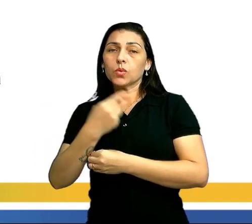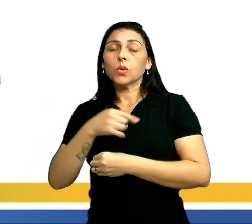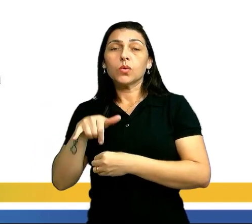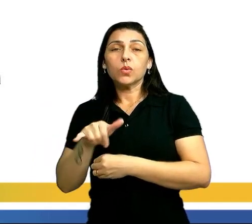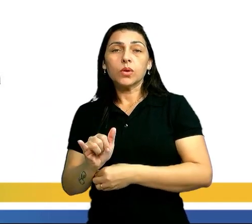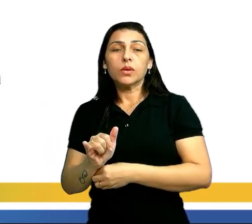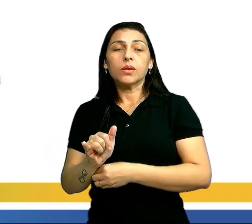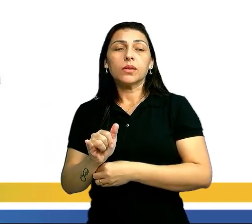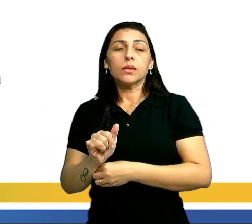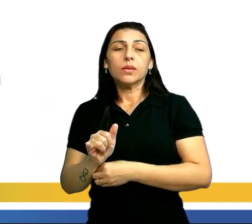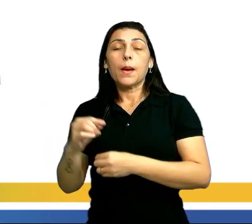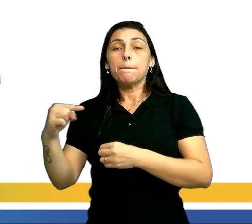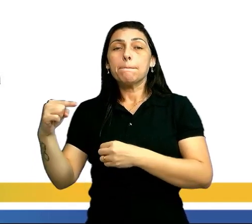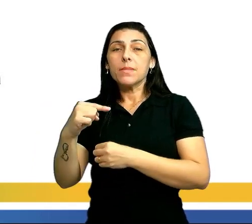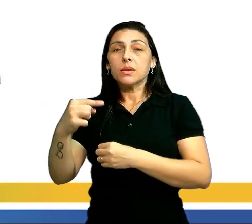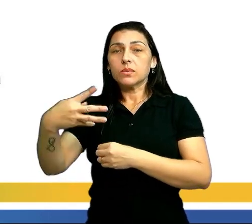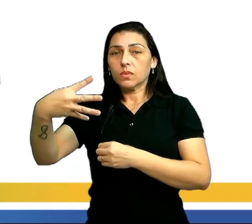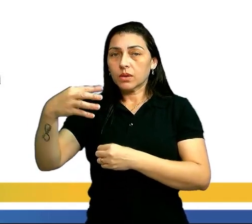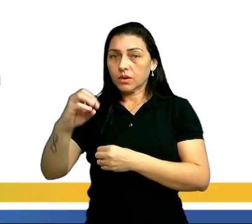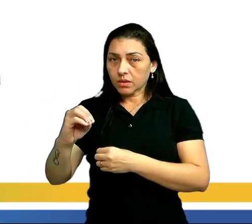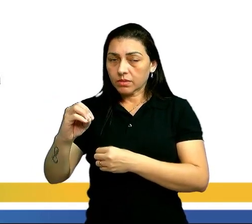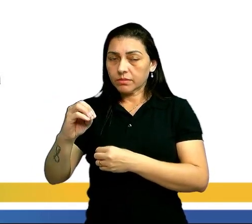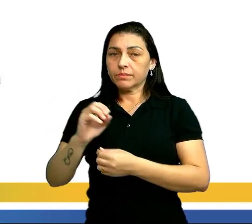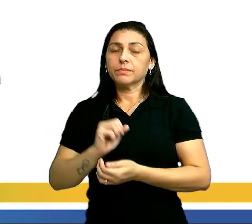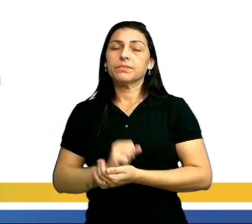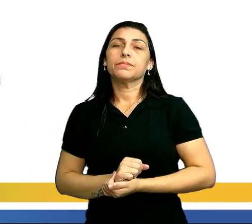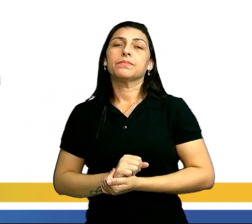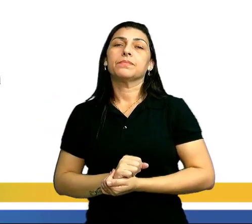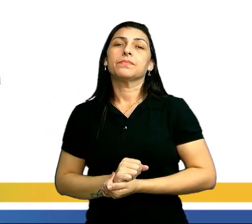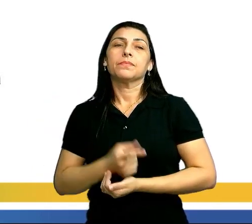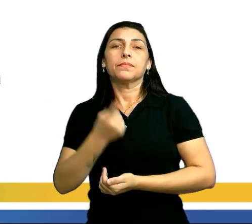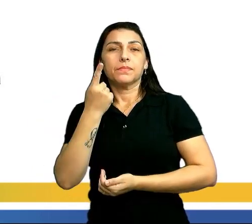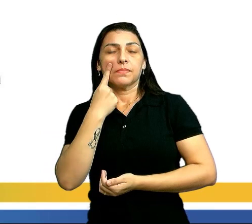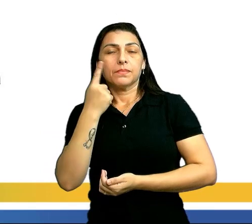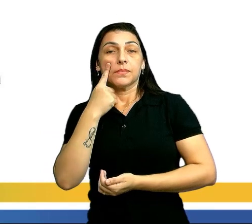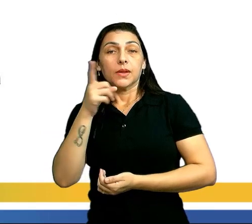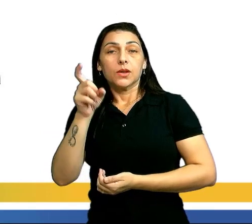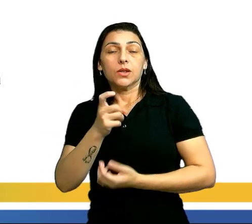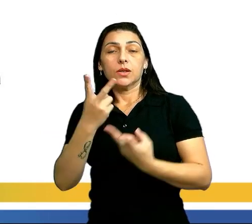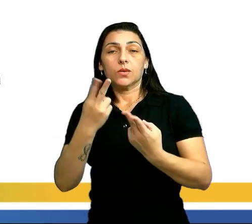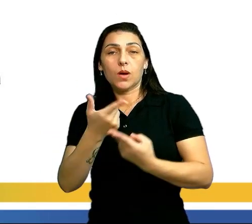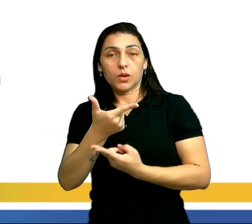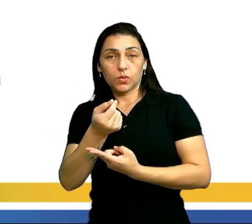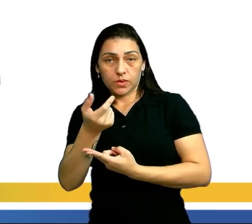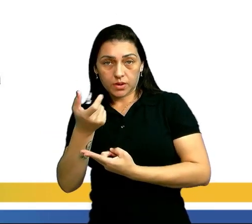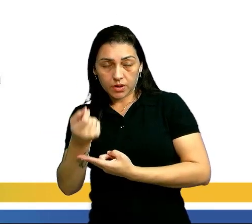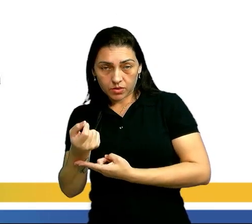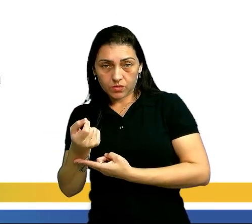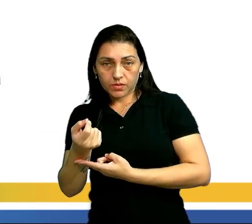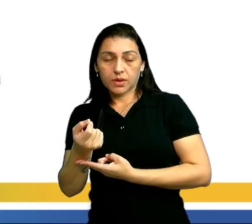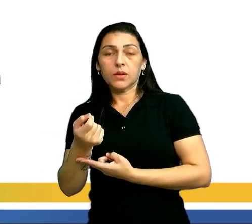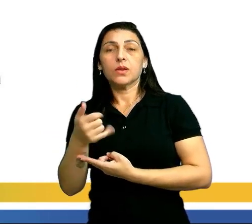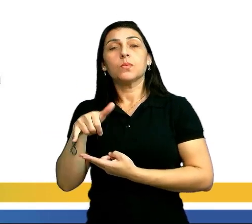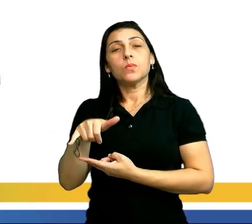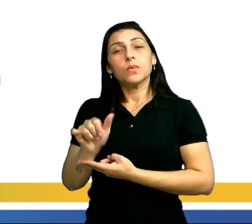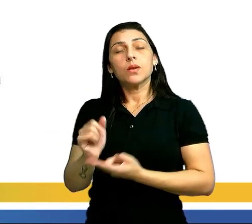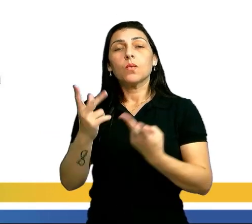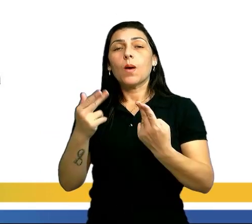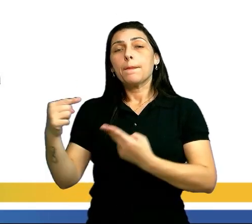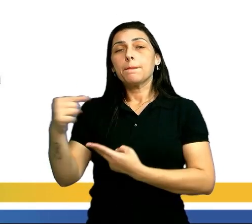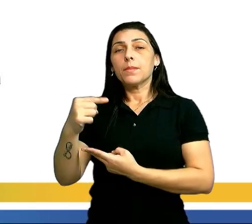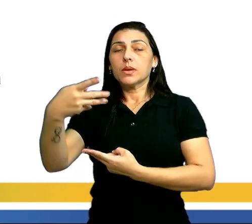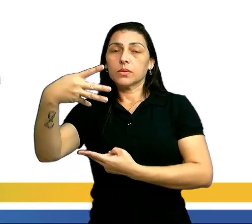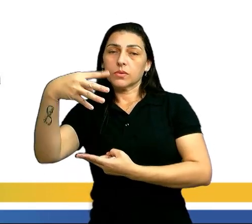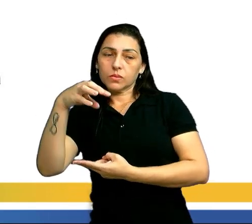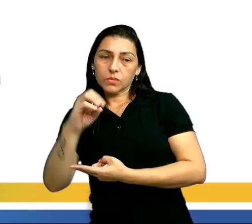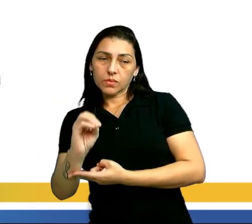y vai ser menos 40. Então, nós temos x igual a 200, como foi falado, e o y